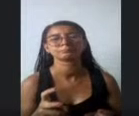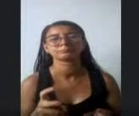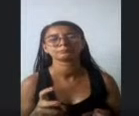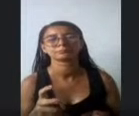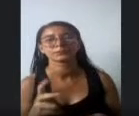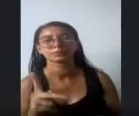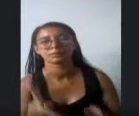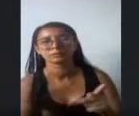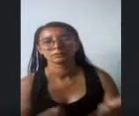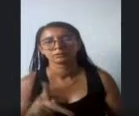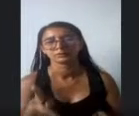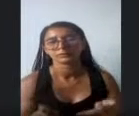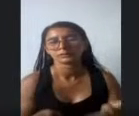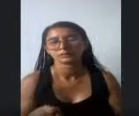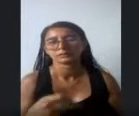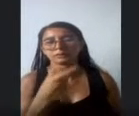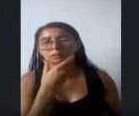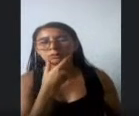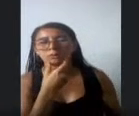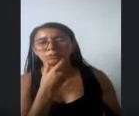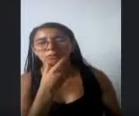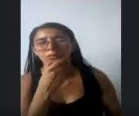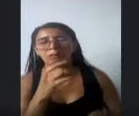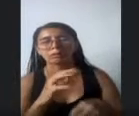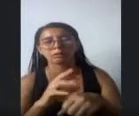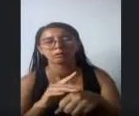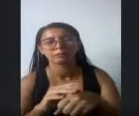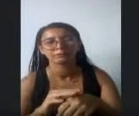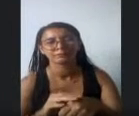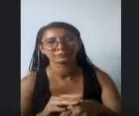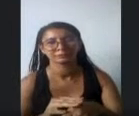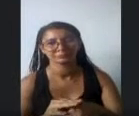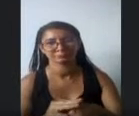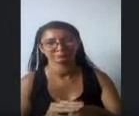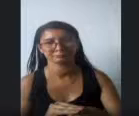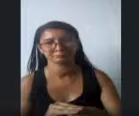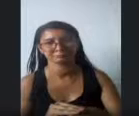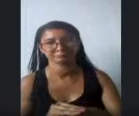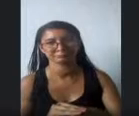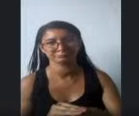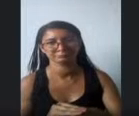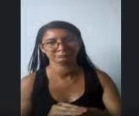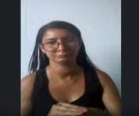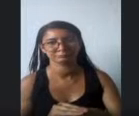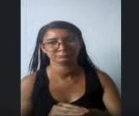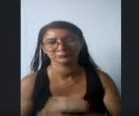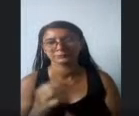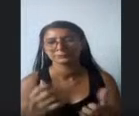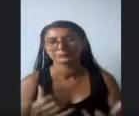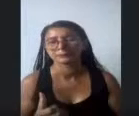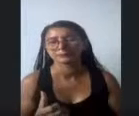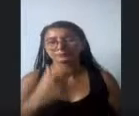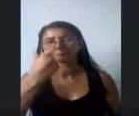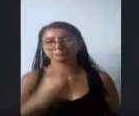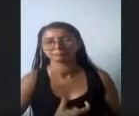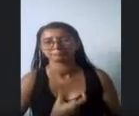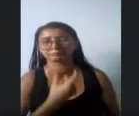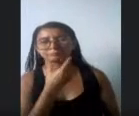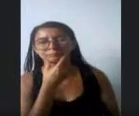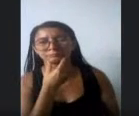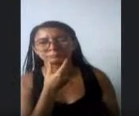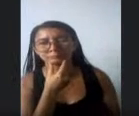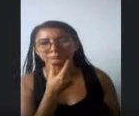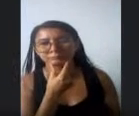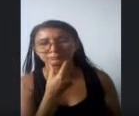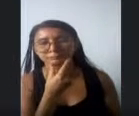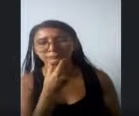o adoecimento. Eu acho que é isso que é importante deixar destacado. Né? Quando a gente está falando do que é ser homem e de uma relação com o Sistema Único